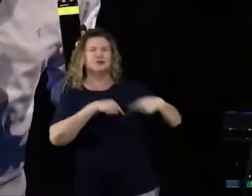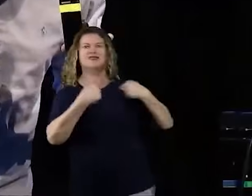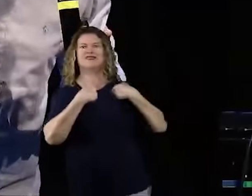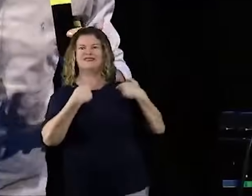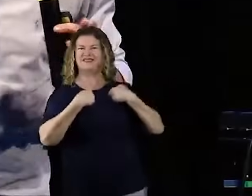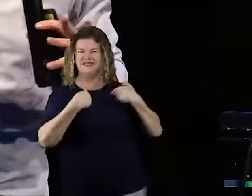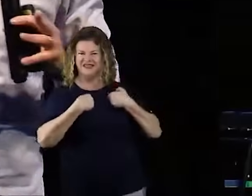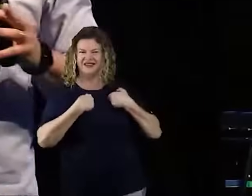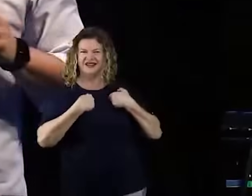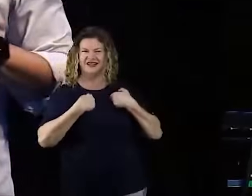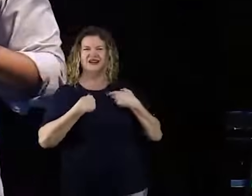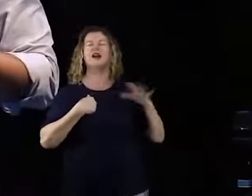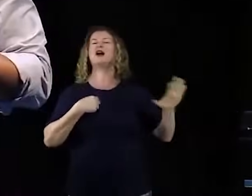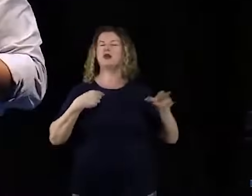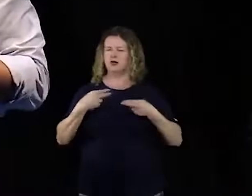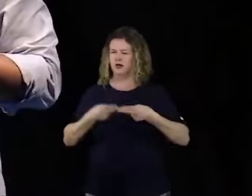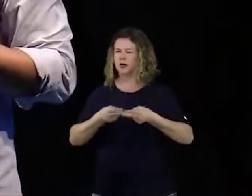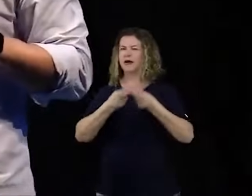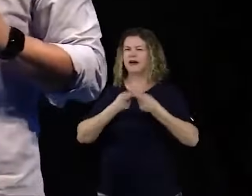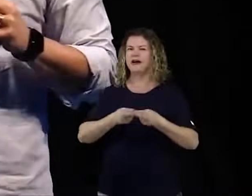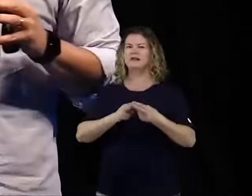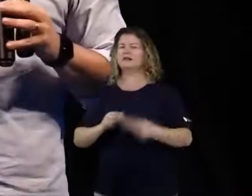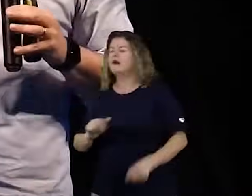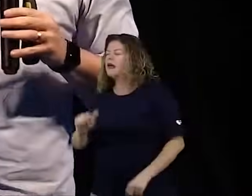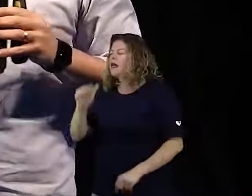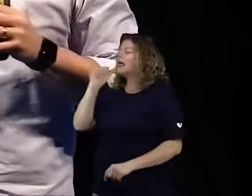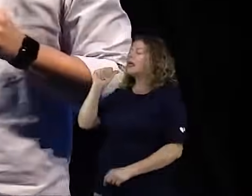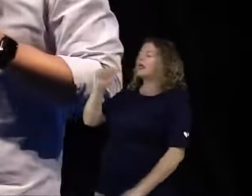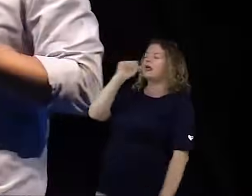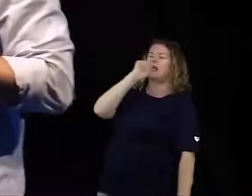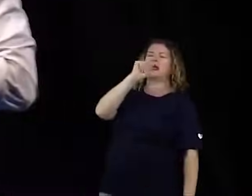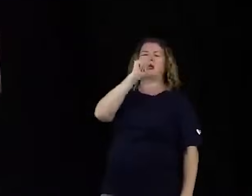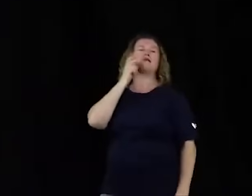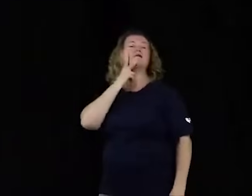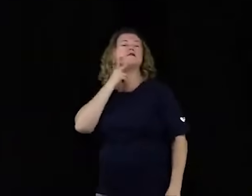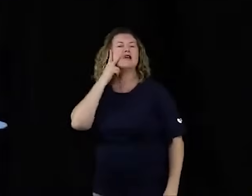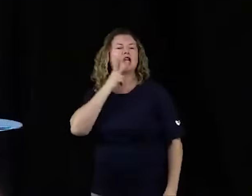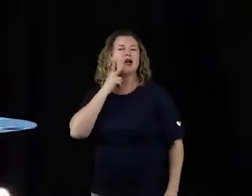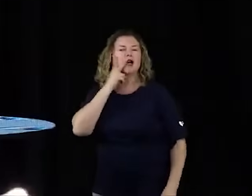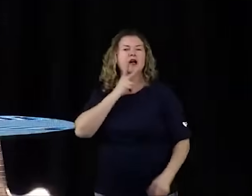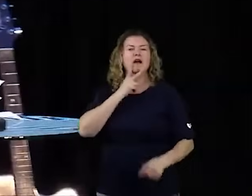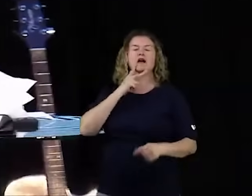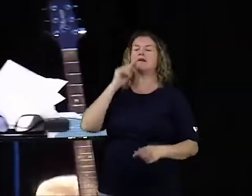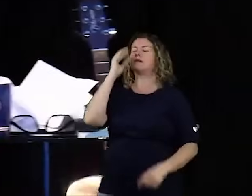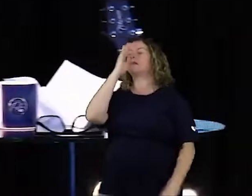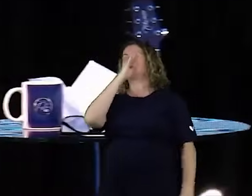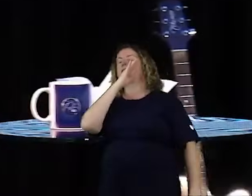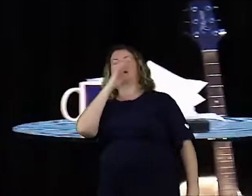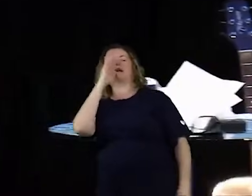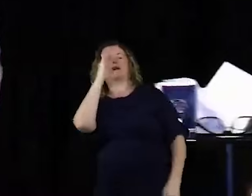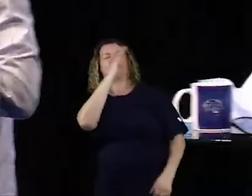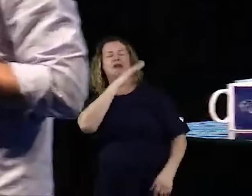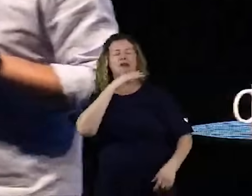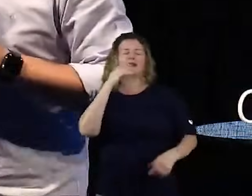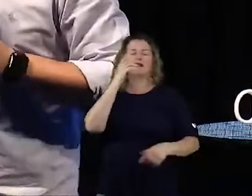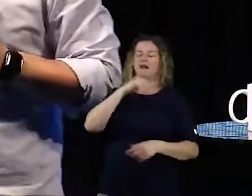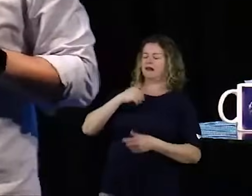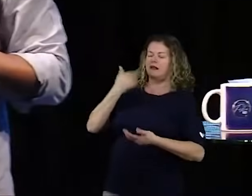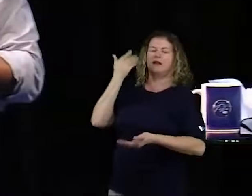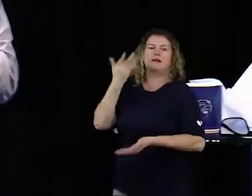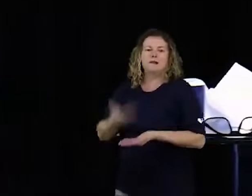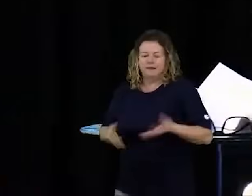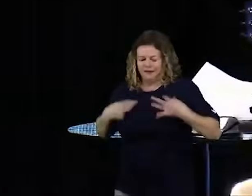algumas garrafas de vinho ele teve sono ficou no e o filho aproveitou da nudez do